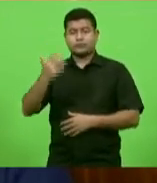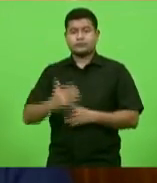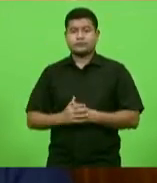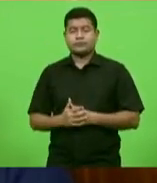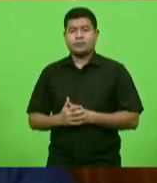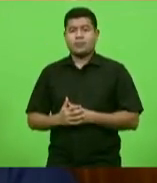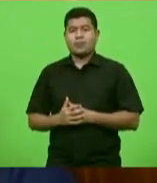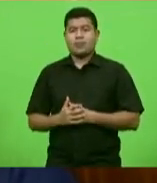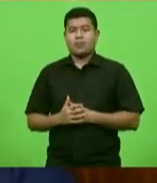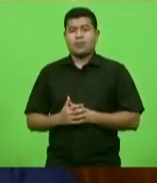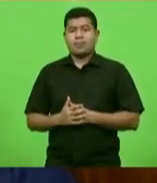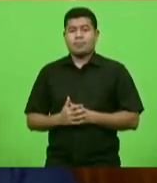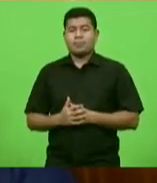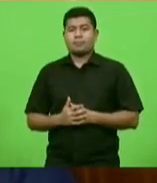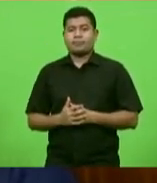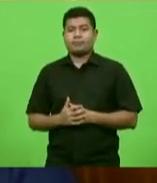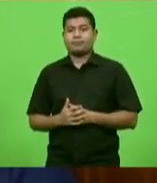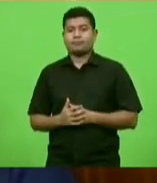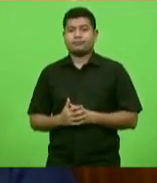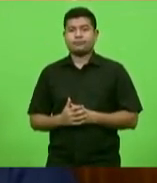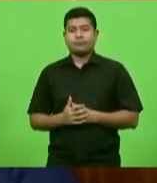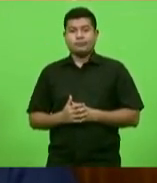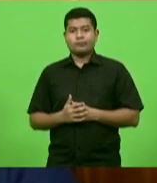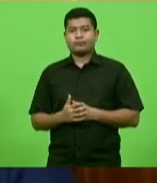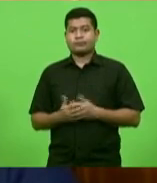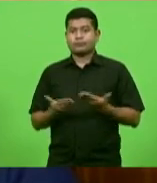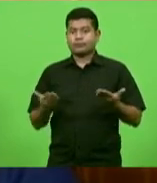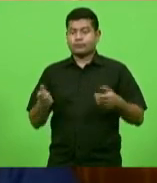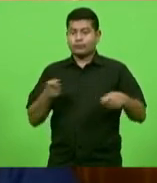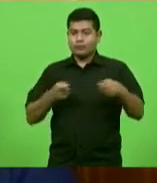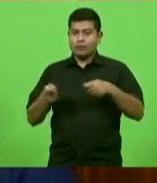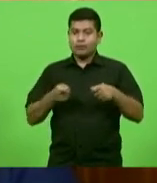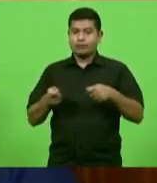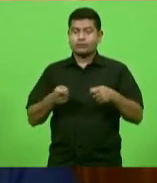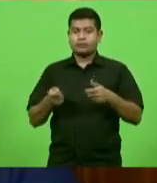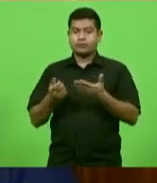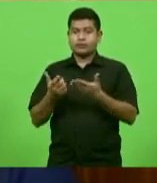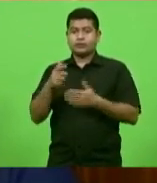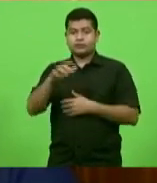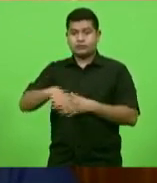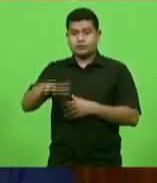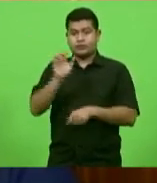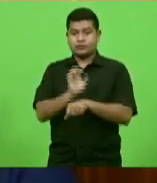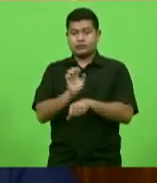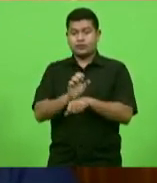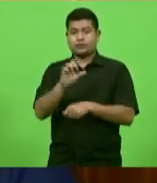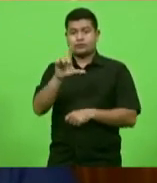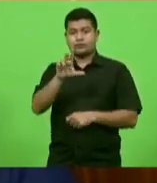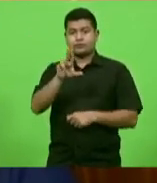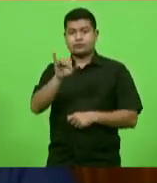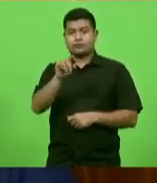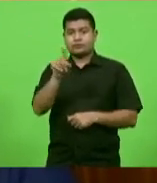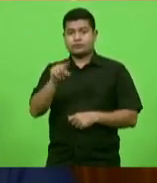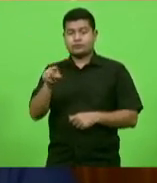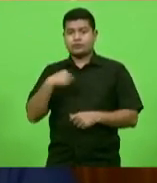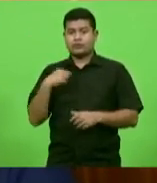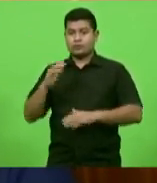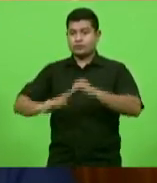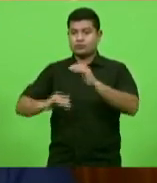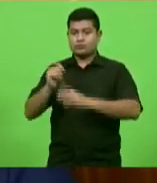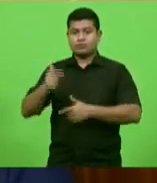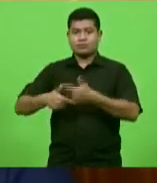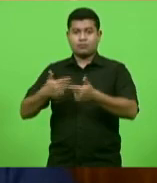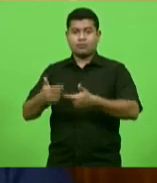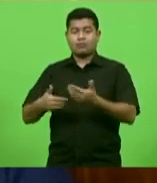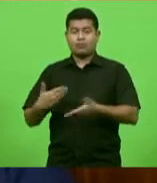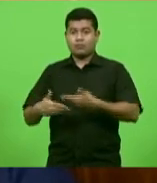depois. Com então o Contralor-Geral do Estado, Luiz Felipe Ferreira, o modus operandi